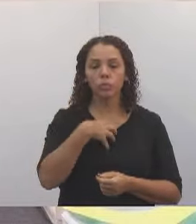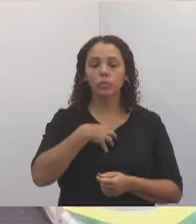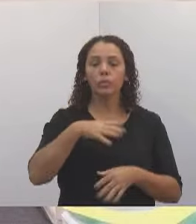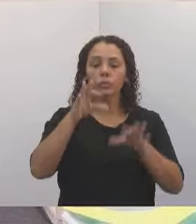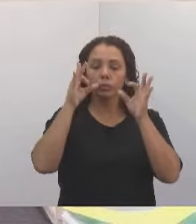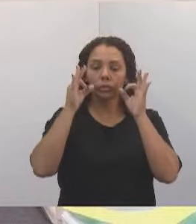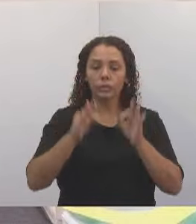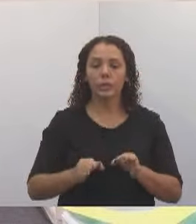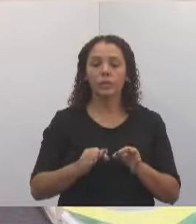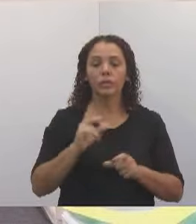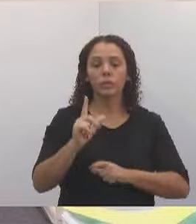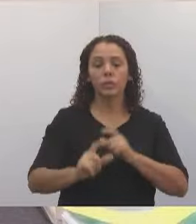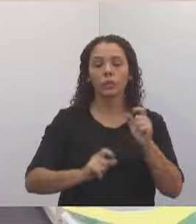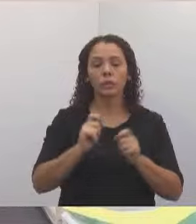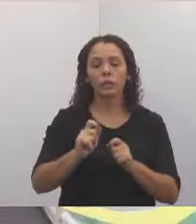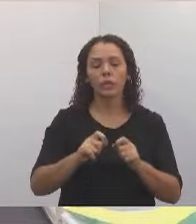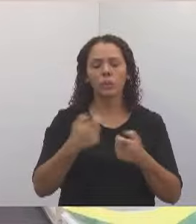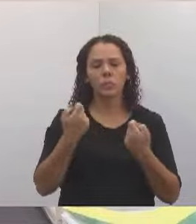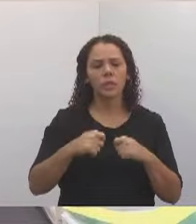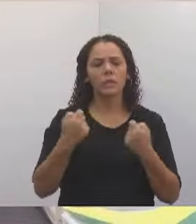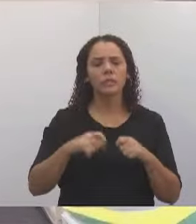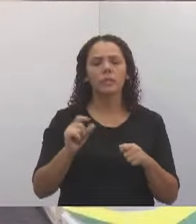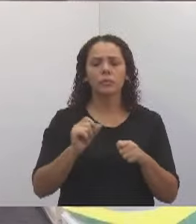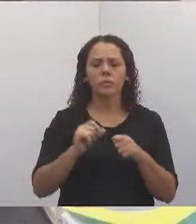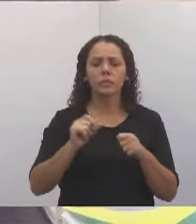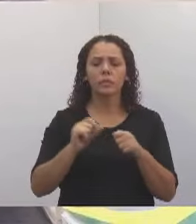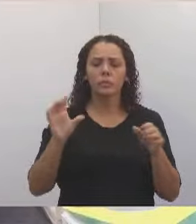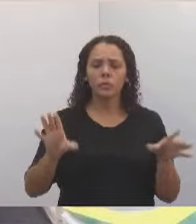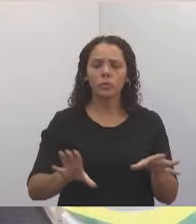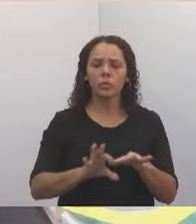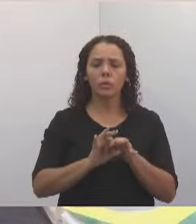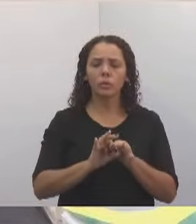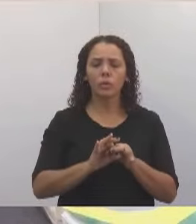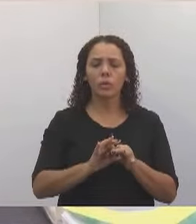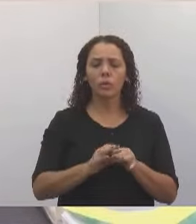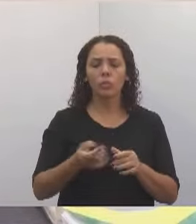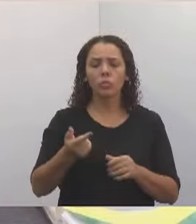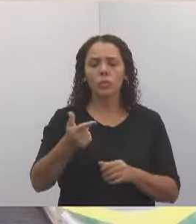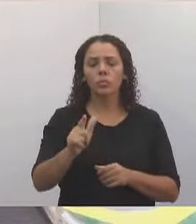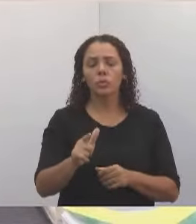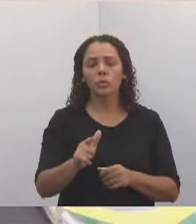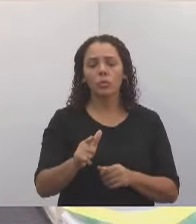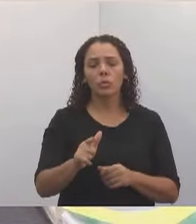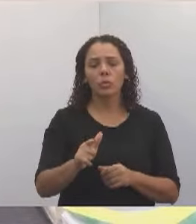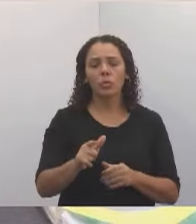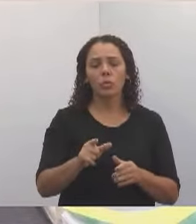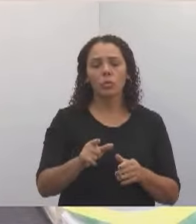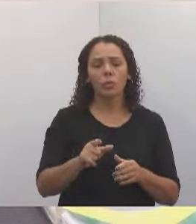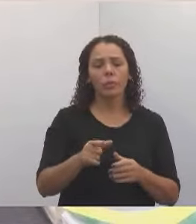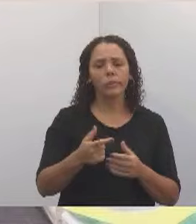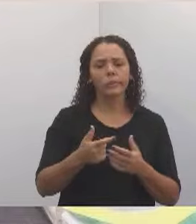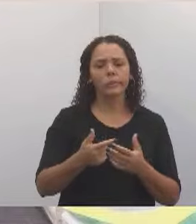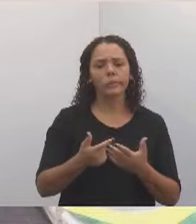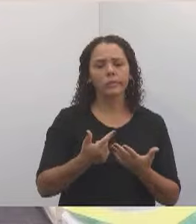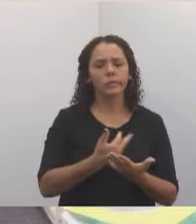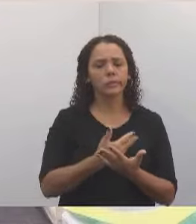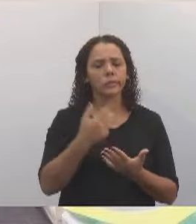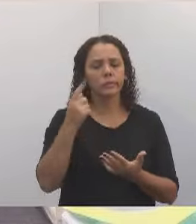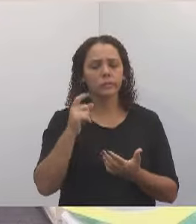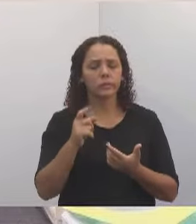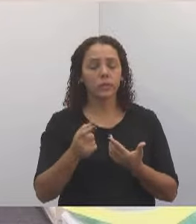assertiva, que a gente tem que fazer uma conexão com algumas outras questões, como é o caso da campanha agora. A gente